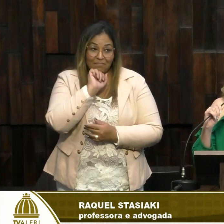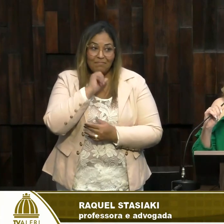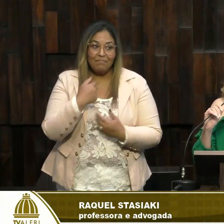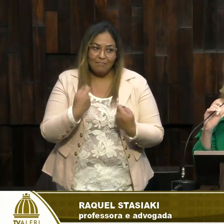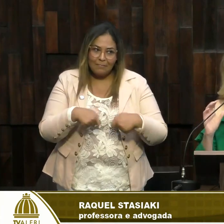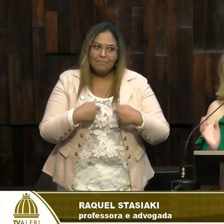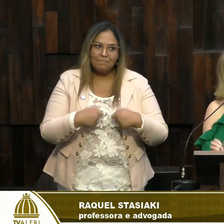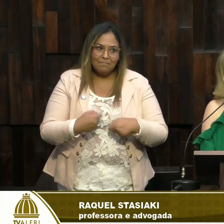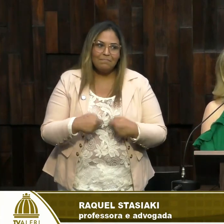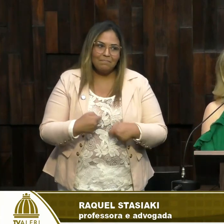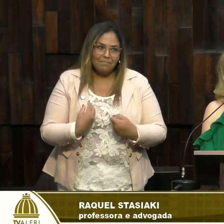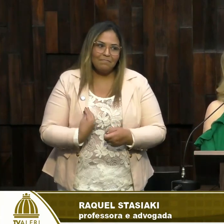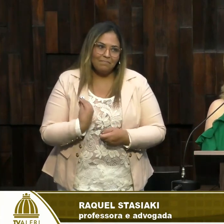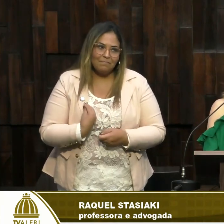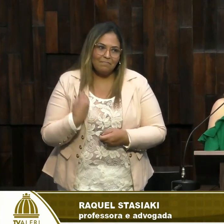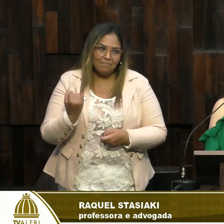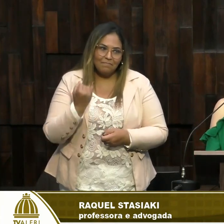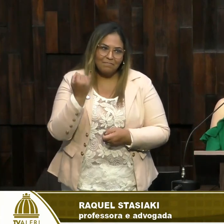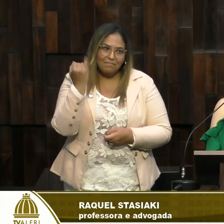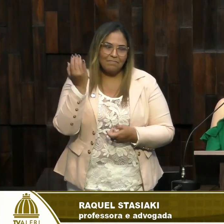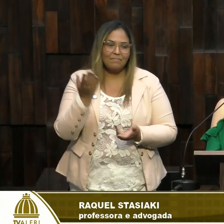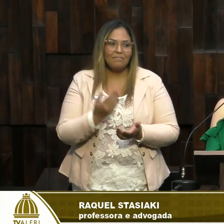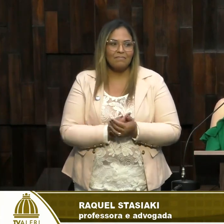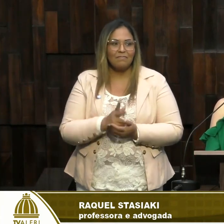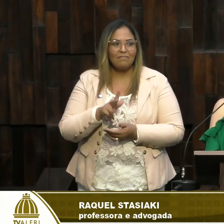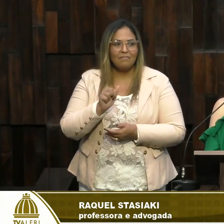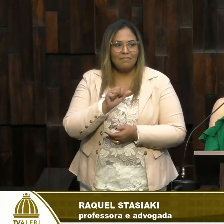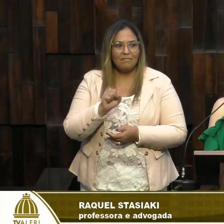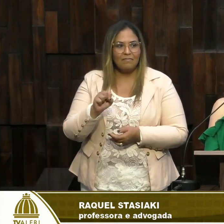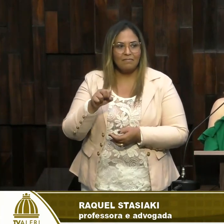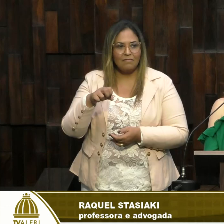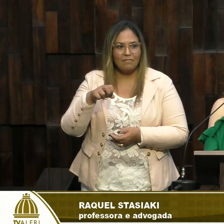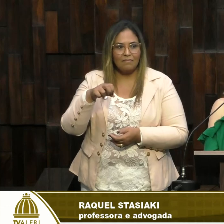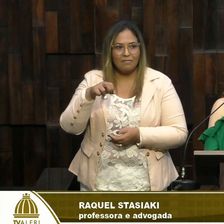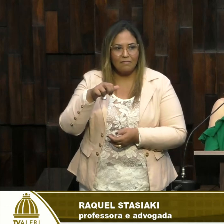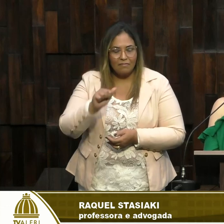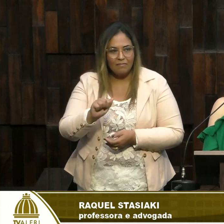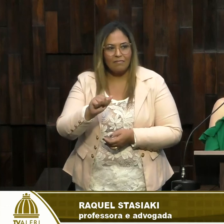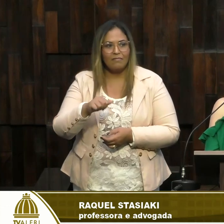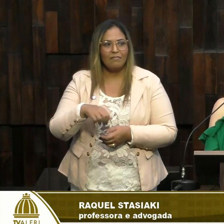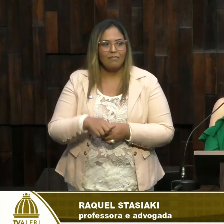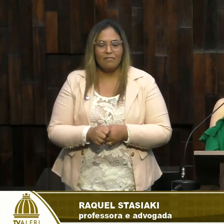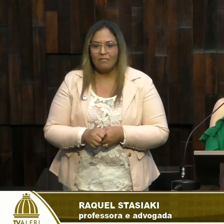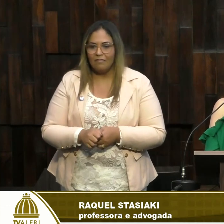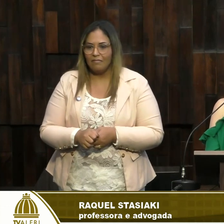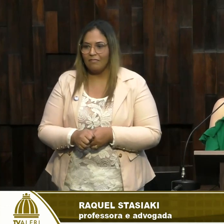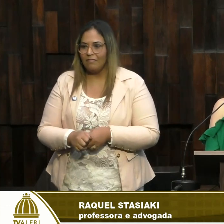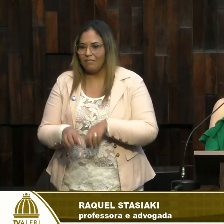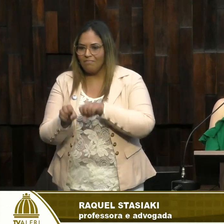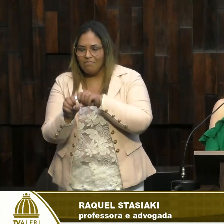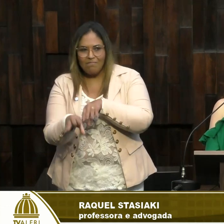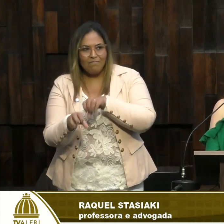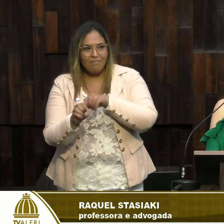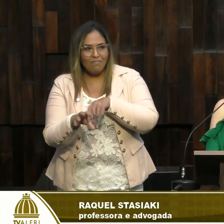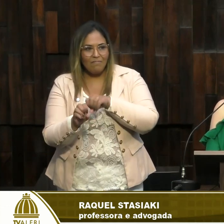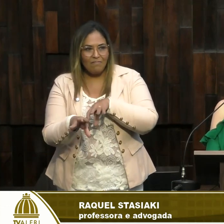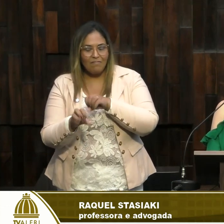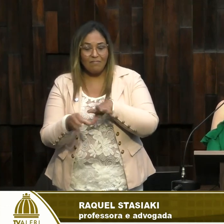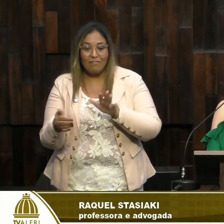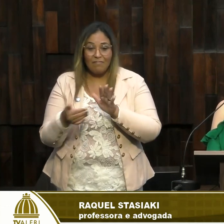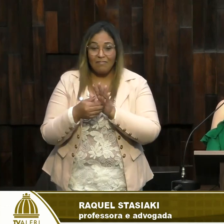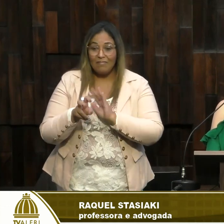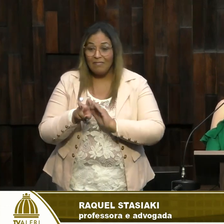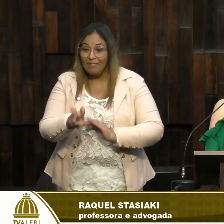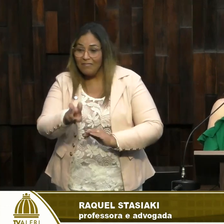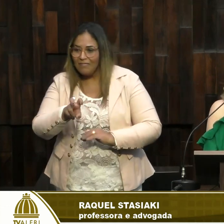para isso, né? E, realmente, a Vanessa falou bem, eu dei aula até 5 dias antes da minha